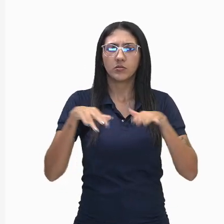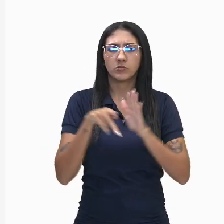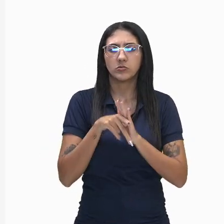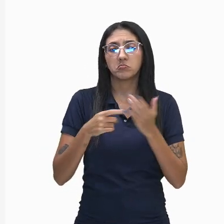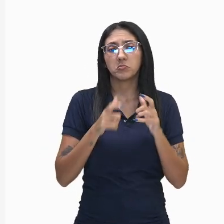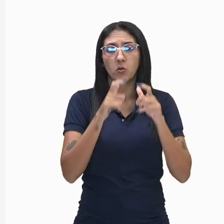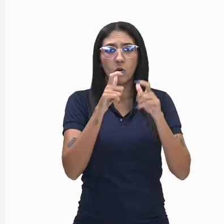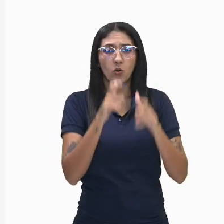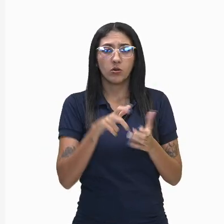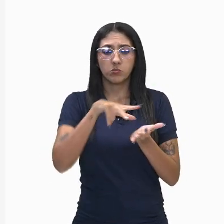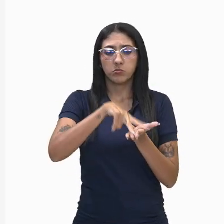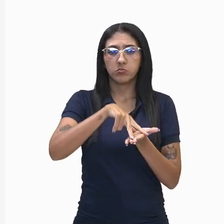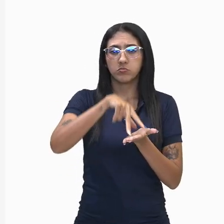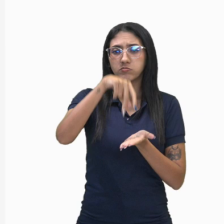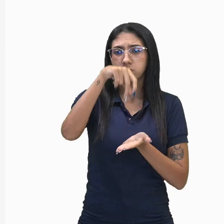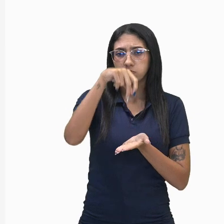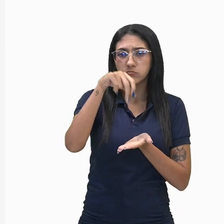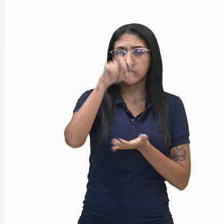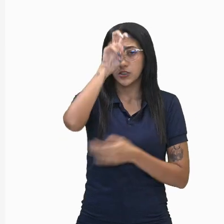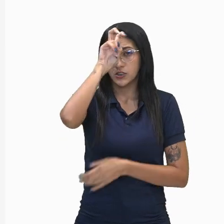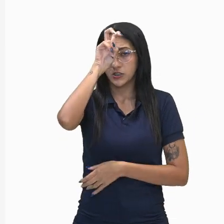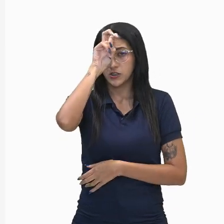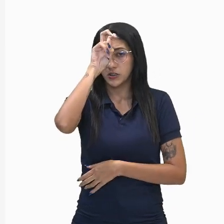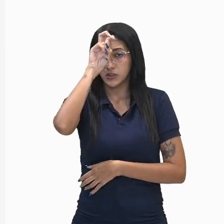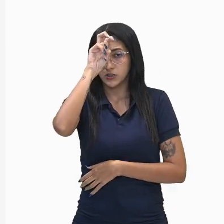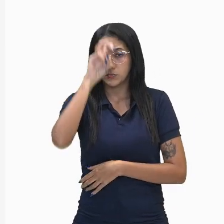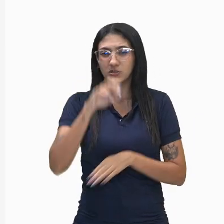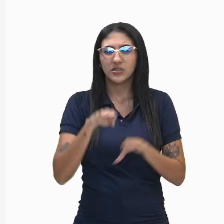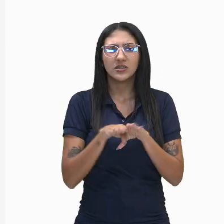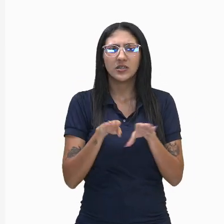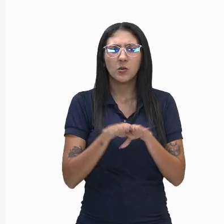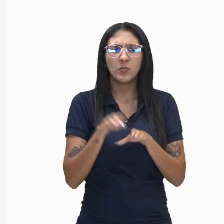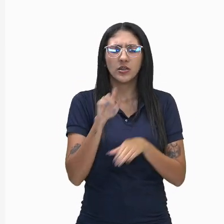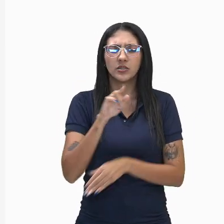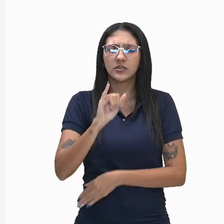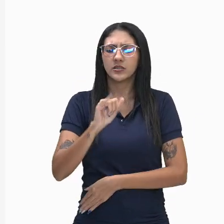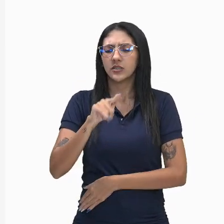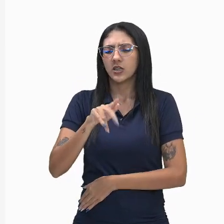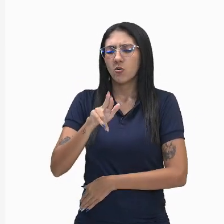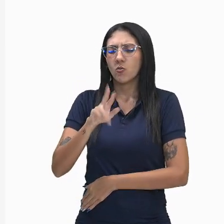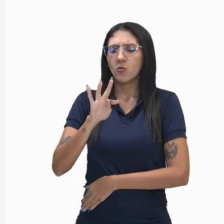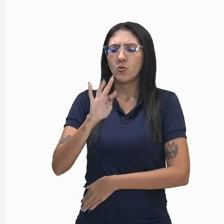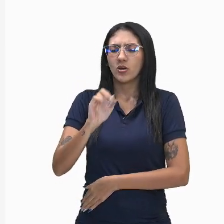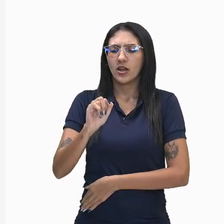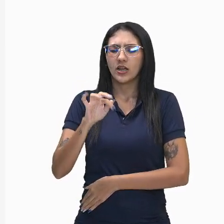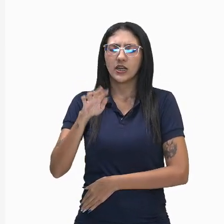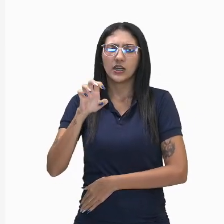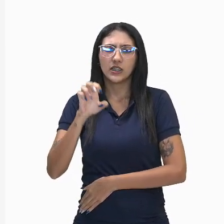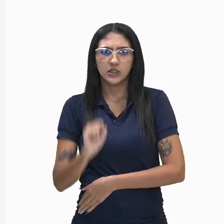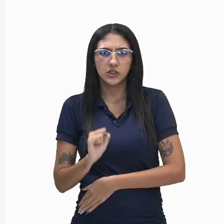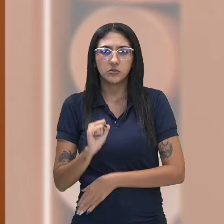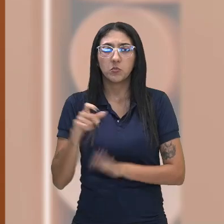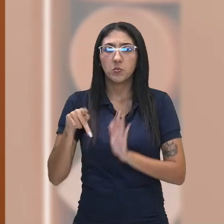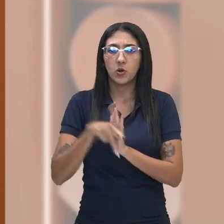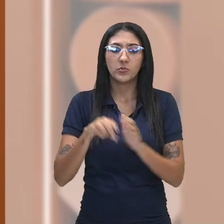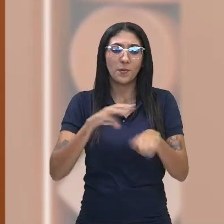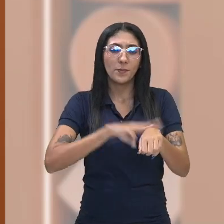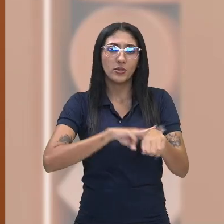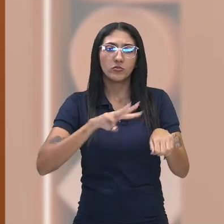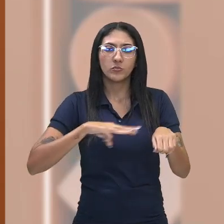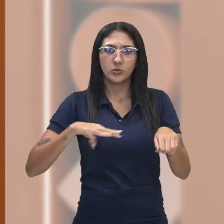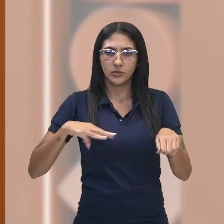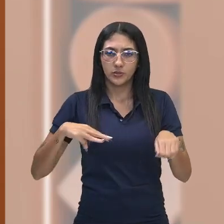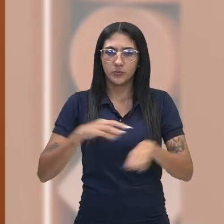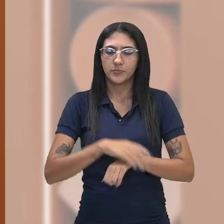egípcios, como o de Karnak, e os zigurates mesopotâmicos. Vale ressaltar,